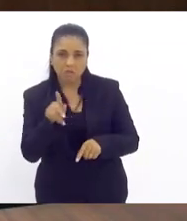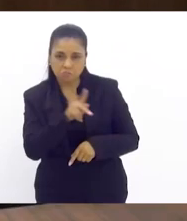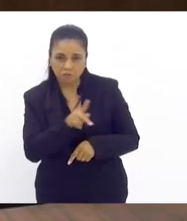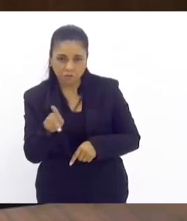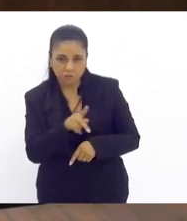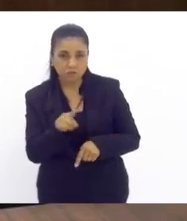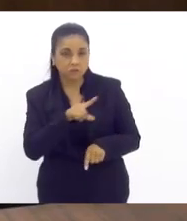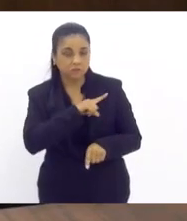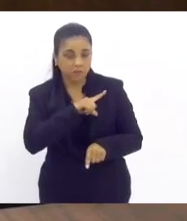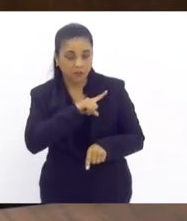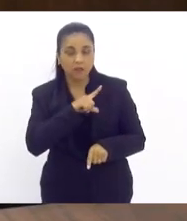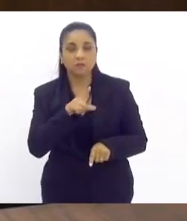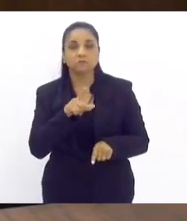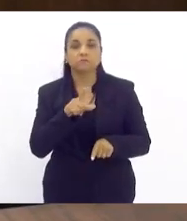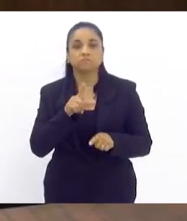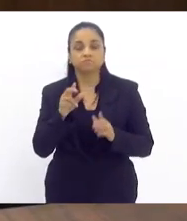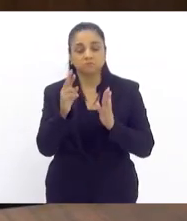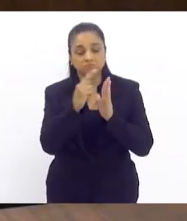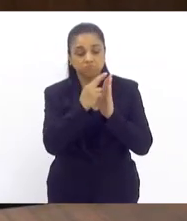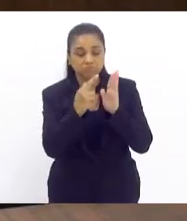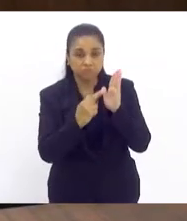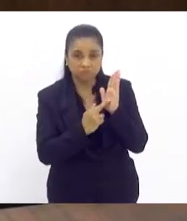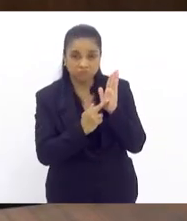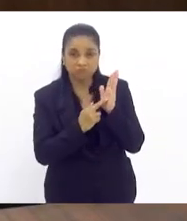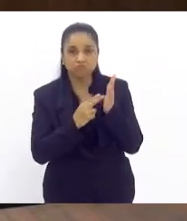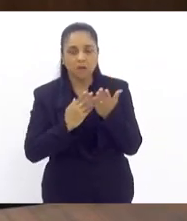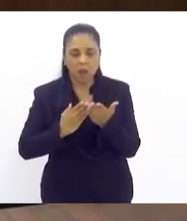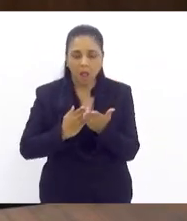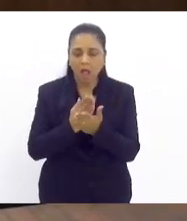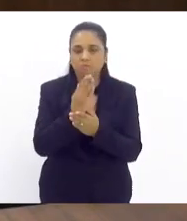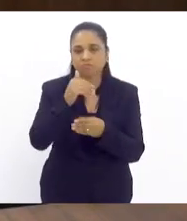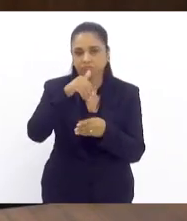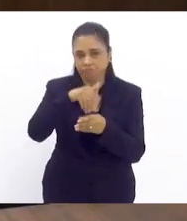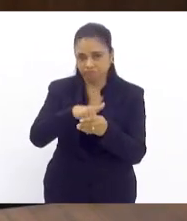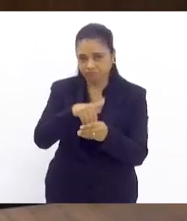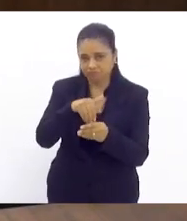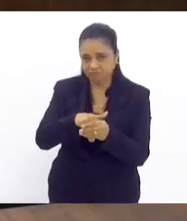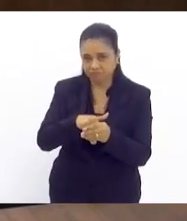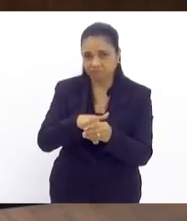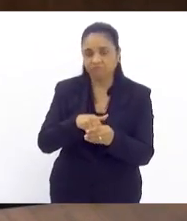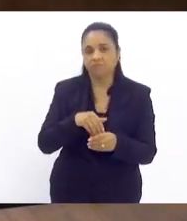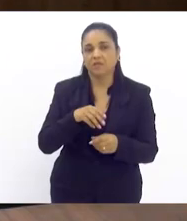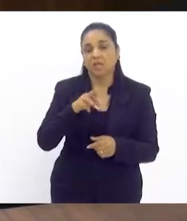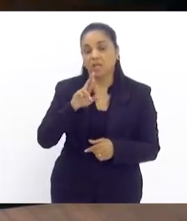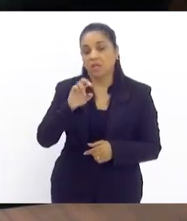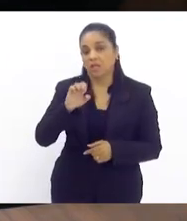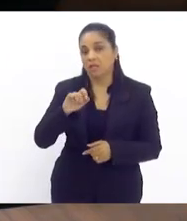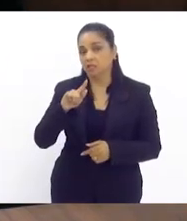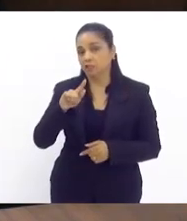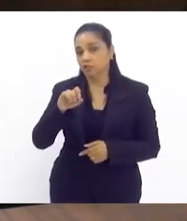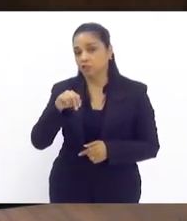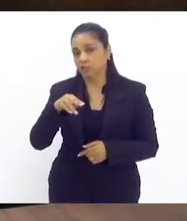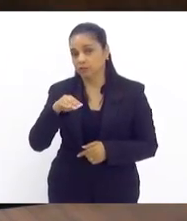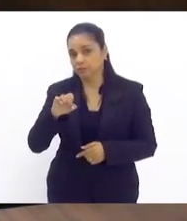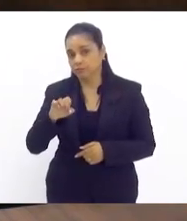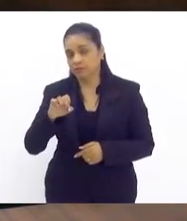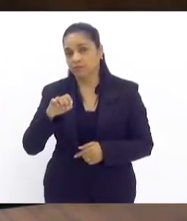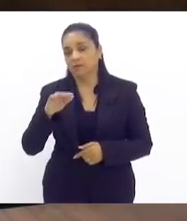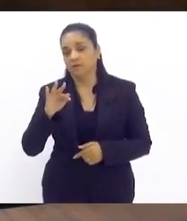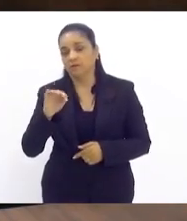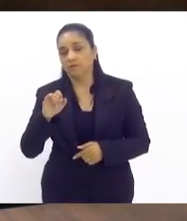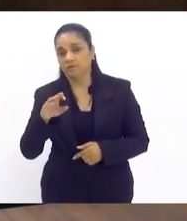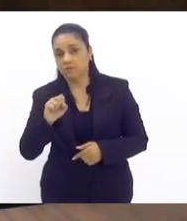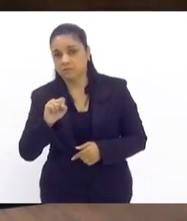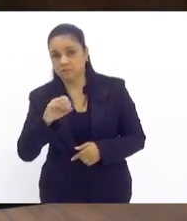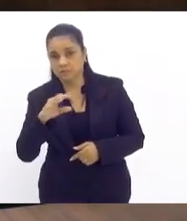ali, foi aprovado ali o regime de recuperação fiscal em 2017. Já no governo Temer foi a solução